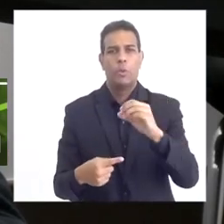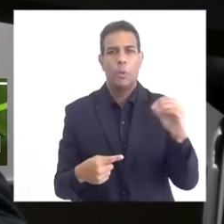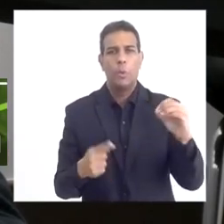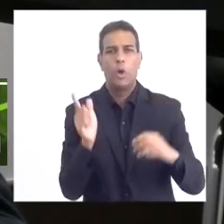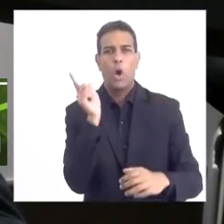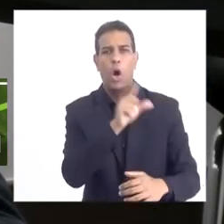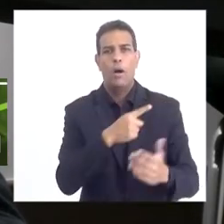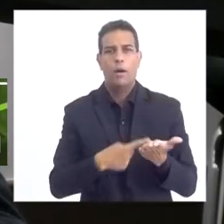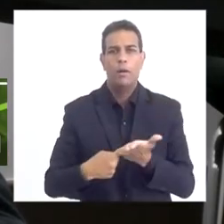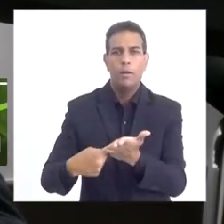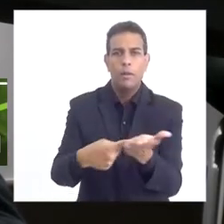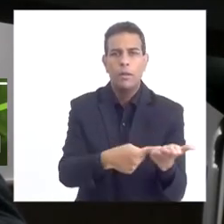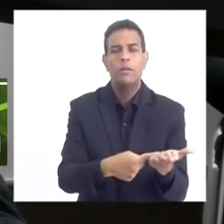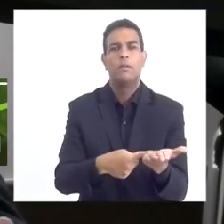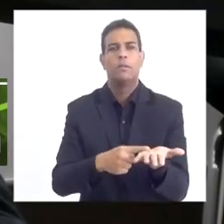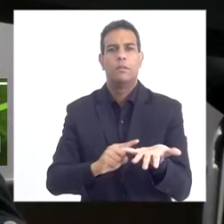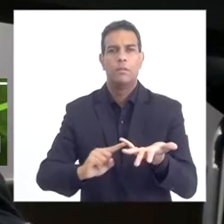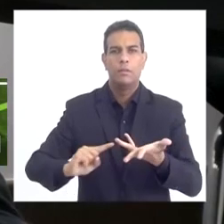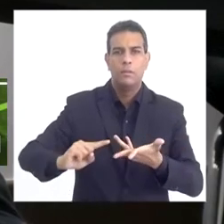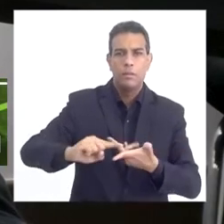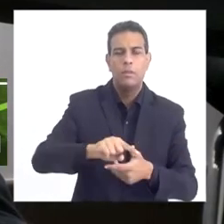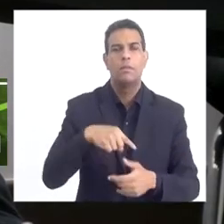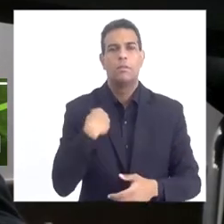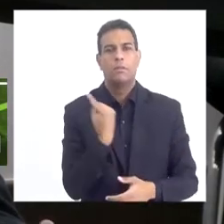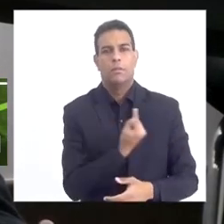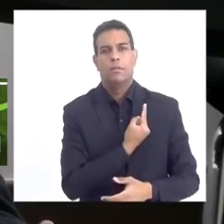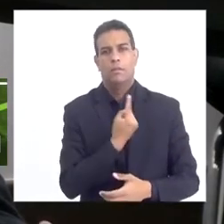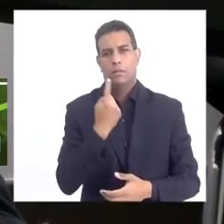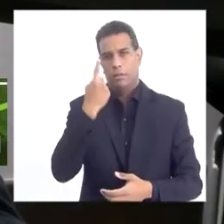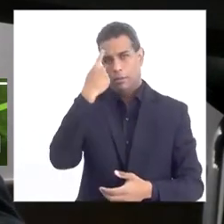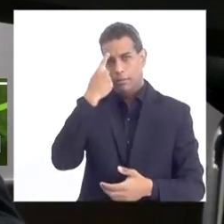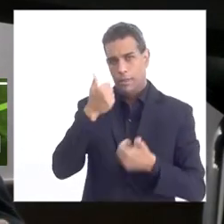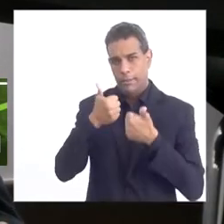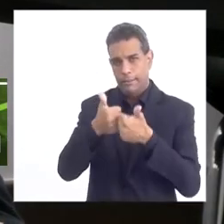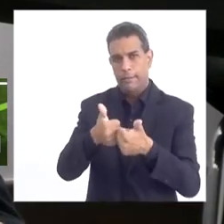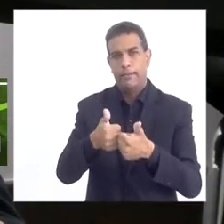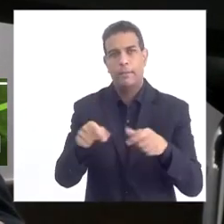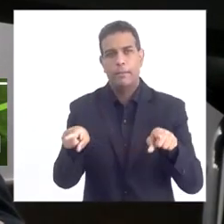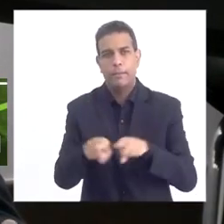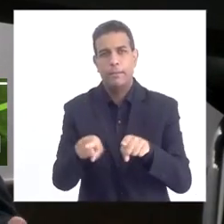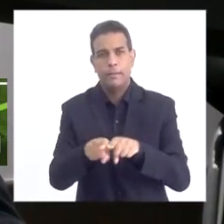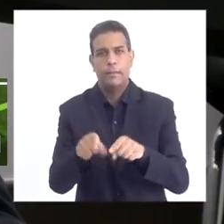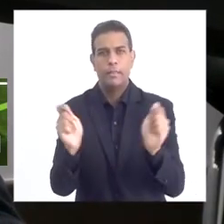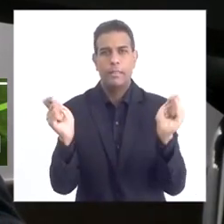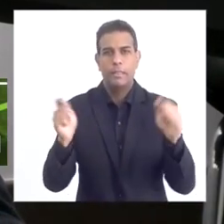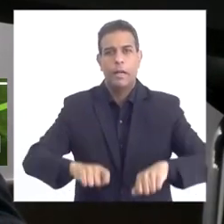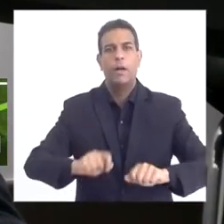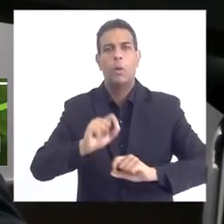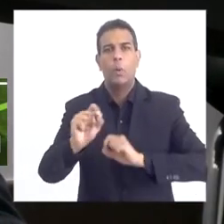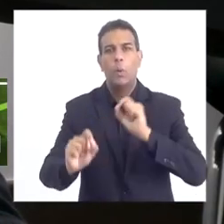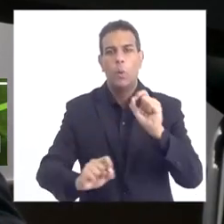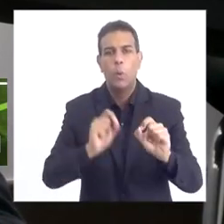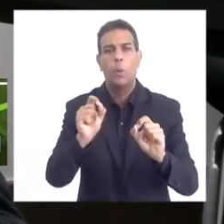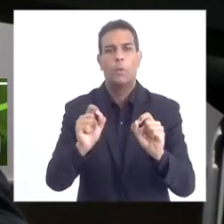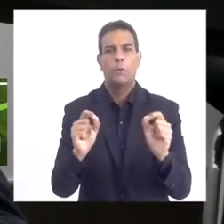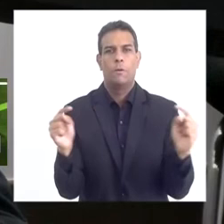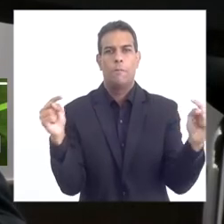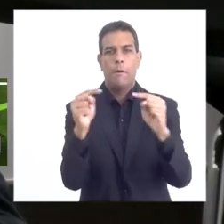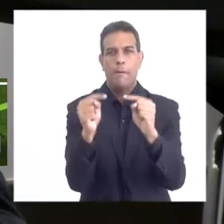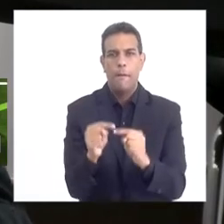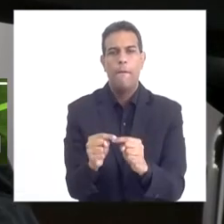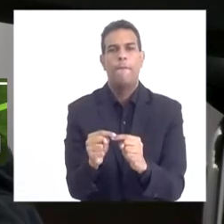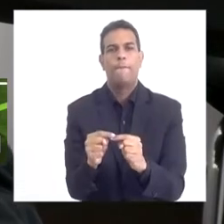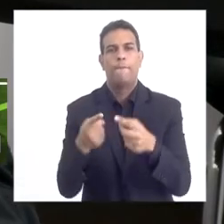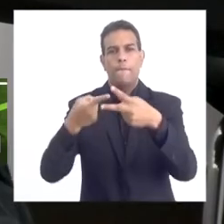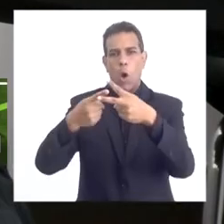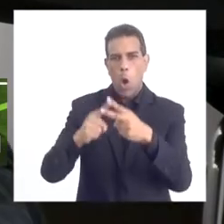pode comparar os dois anos, mas não sai o índice certo, porque ele tem que dizer também qual foi a